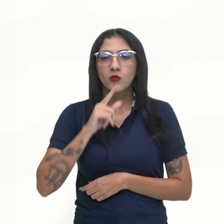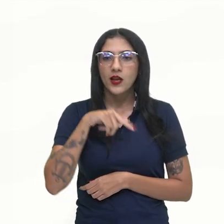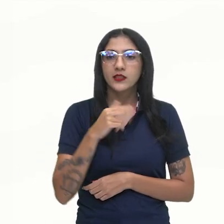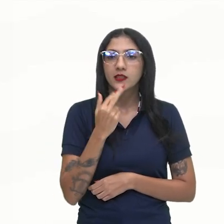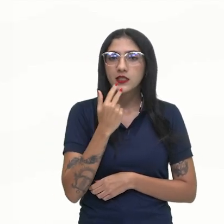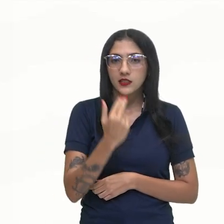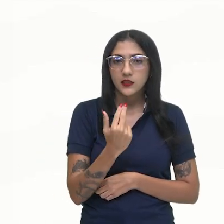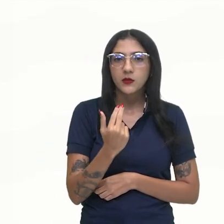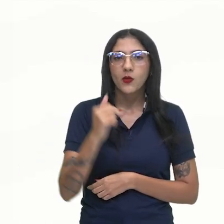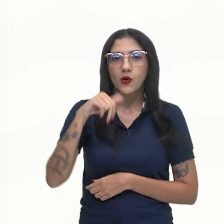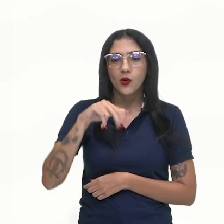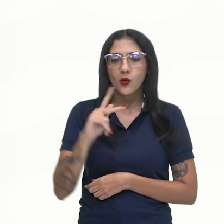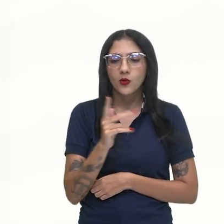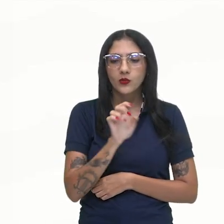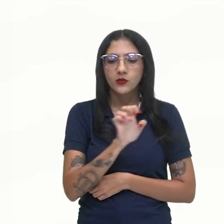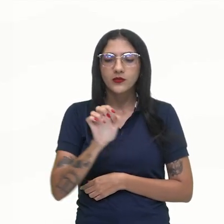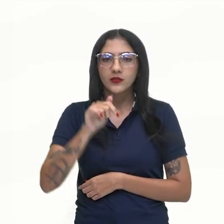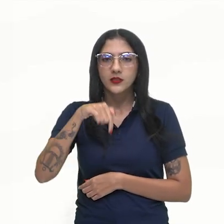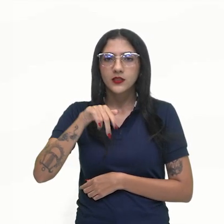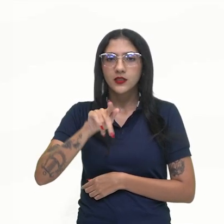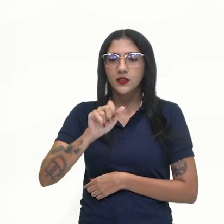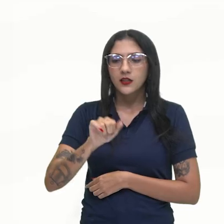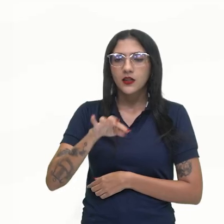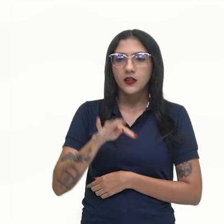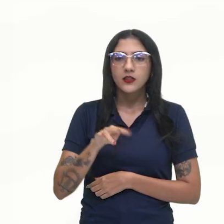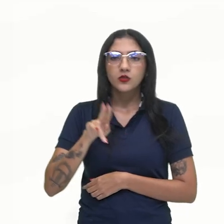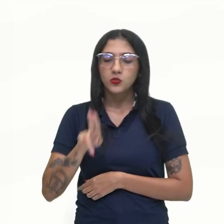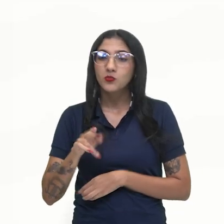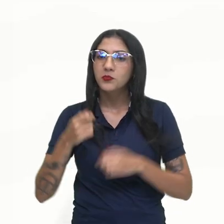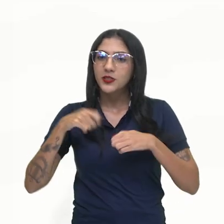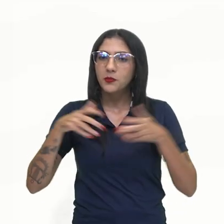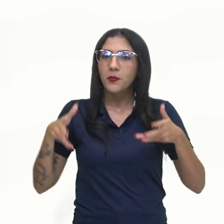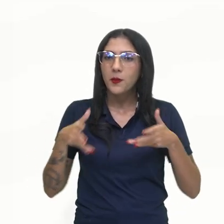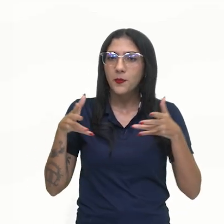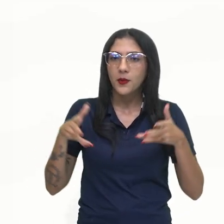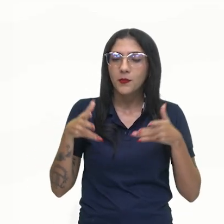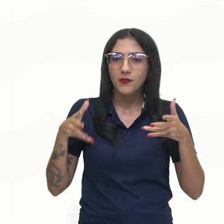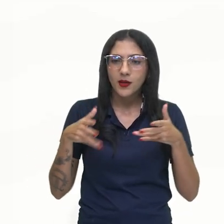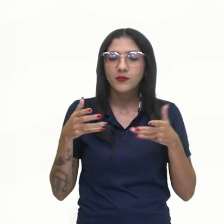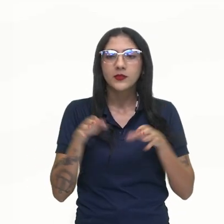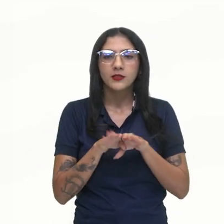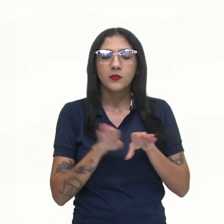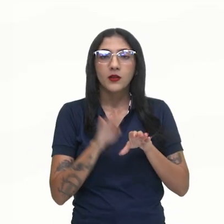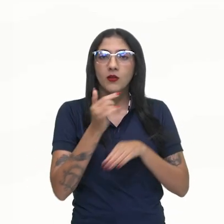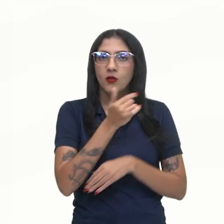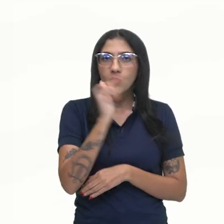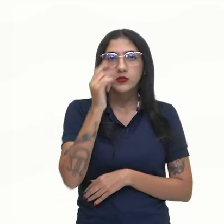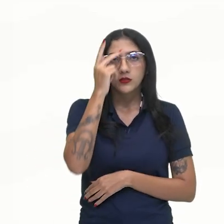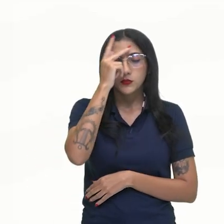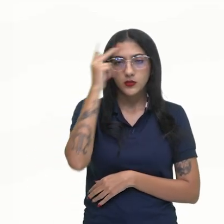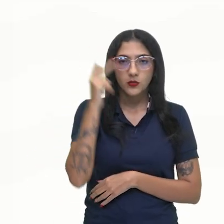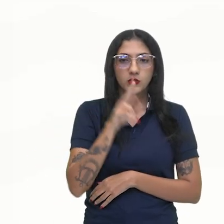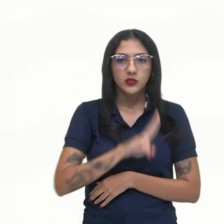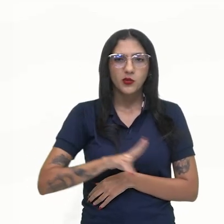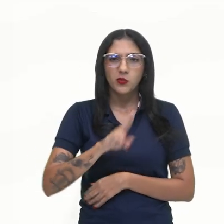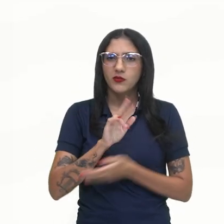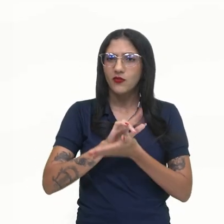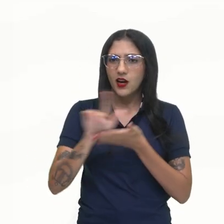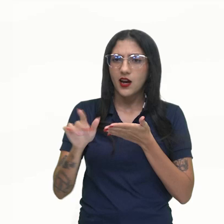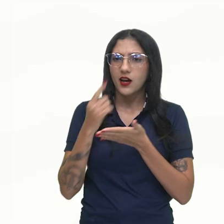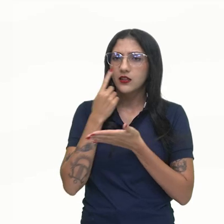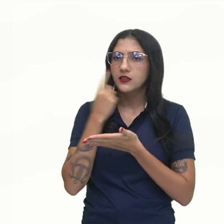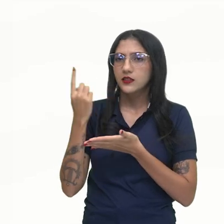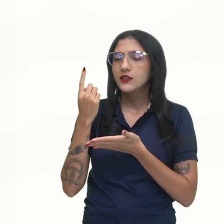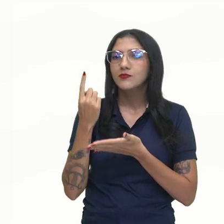o Nhengatu, não deixem ela morrer, e as pessoas que falam essas outras línguas aqui, não deixem essas